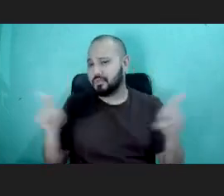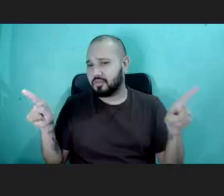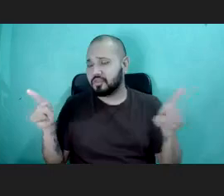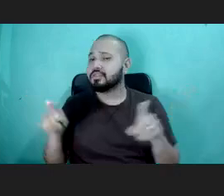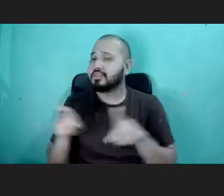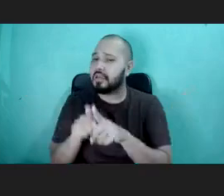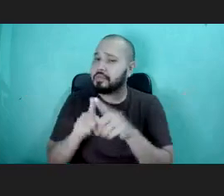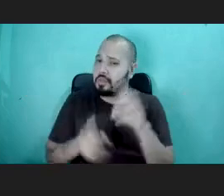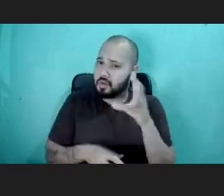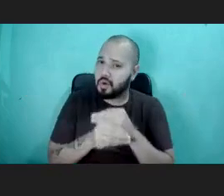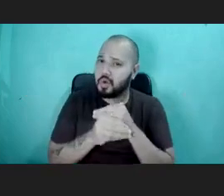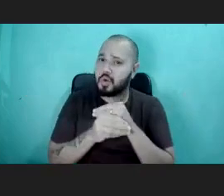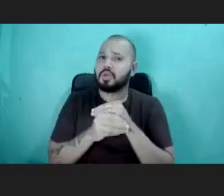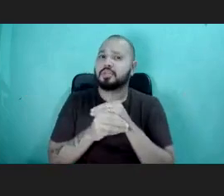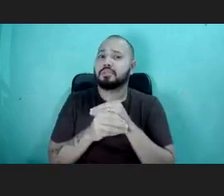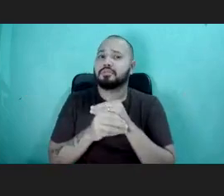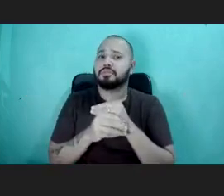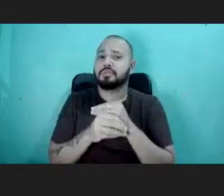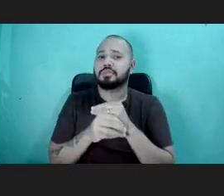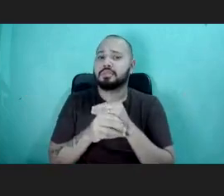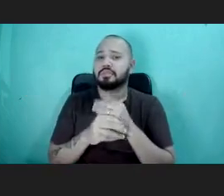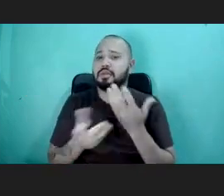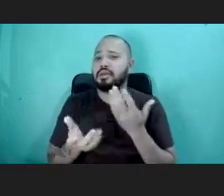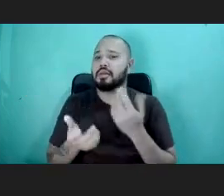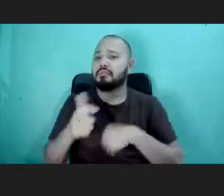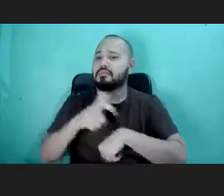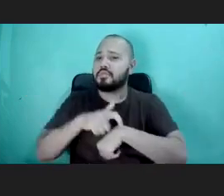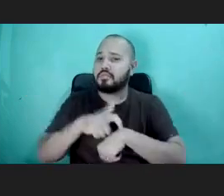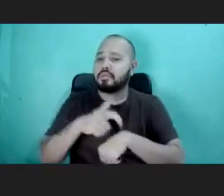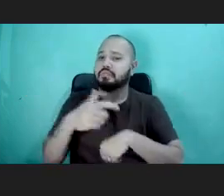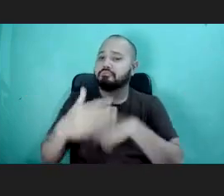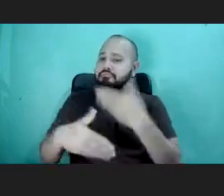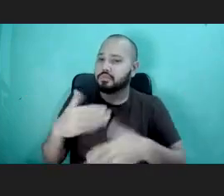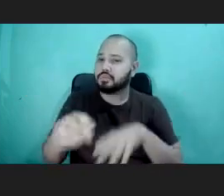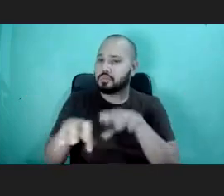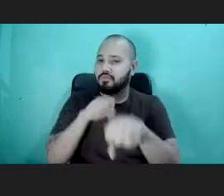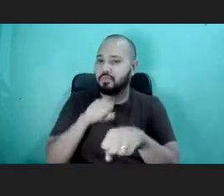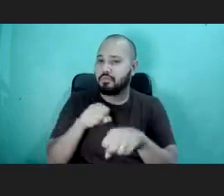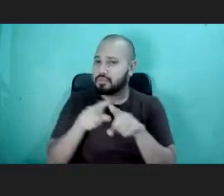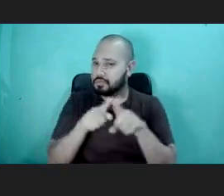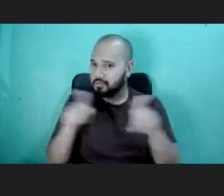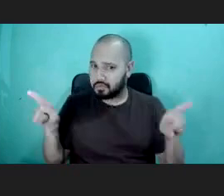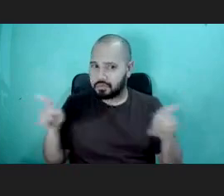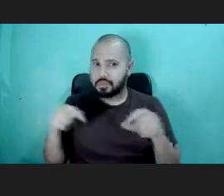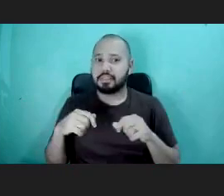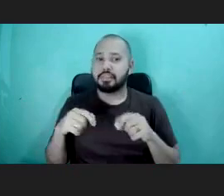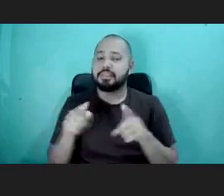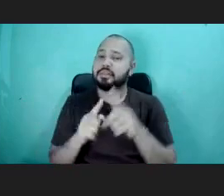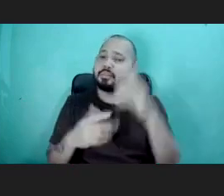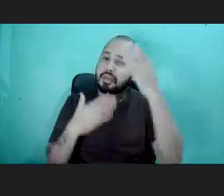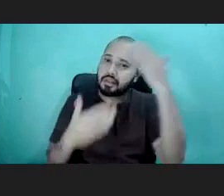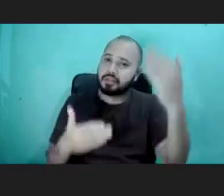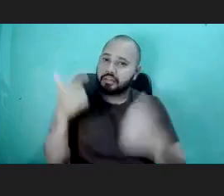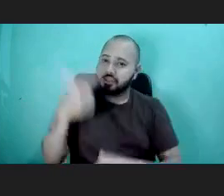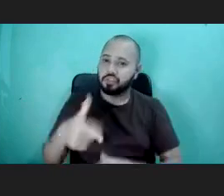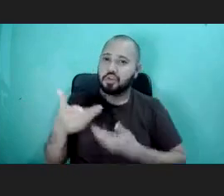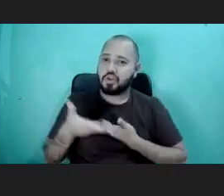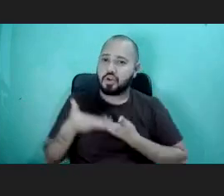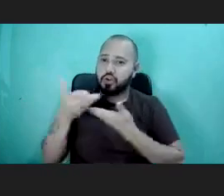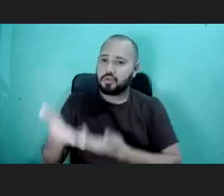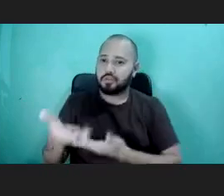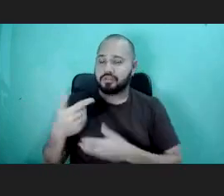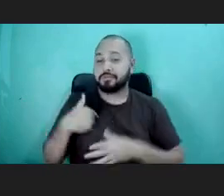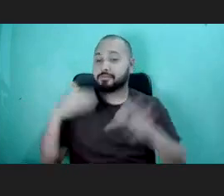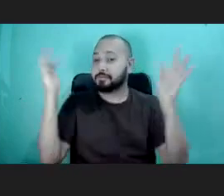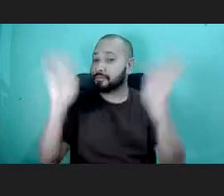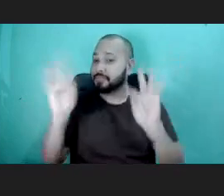contribuído para esse espaço de formação aqui de vocês, e eu queria agradecer de novo o convite. Eu fiquei bem feliz